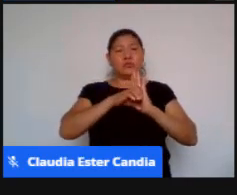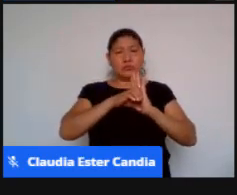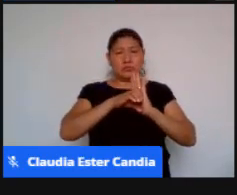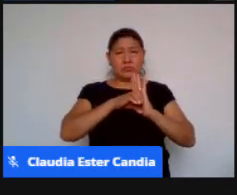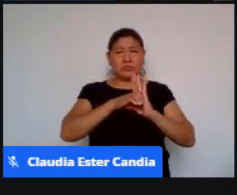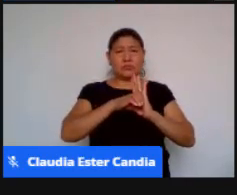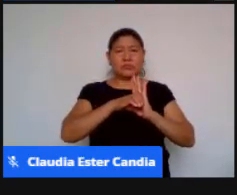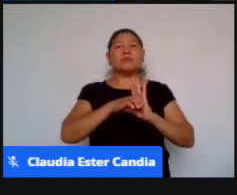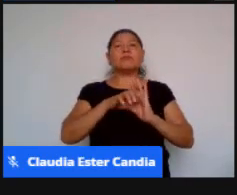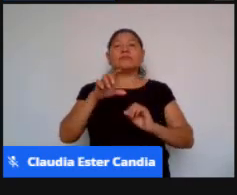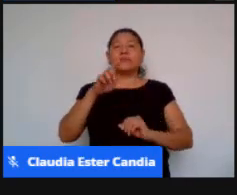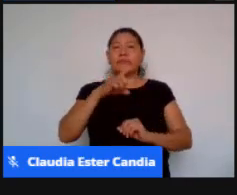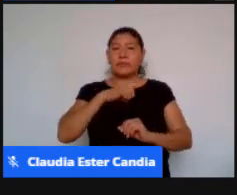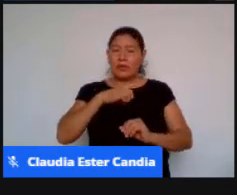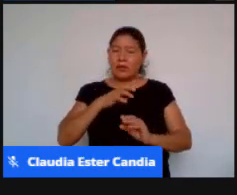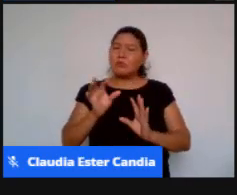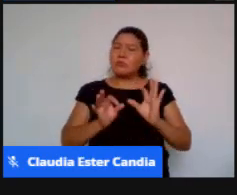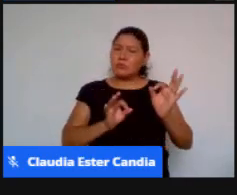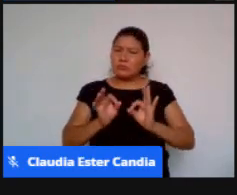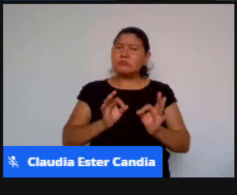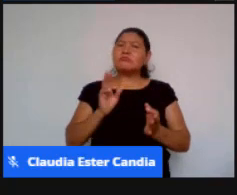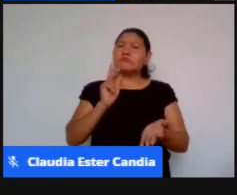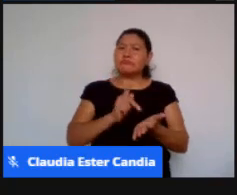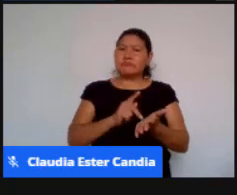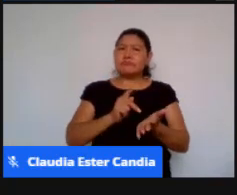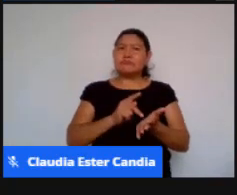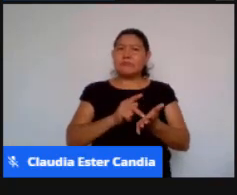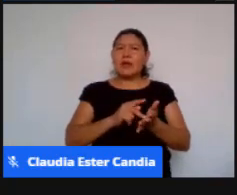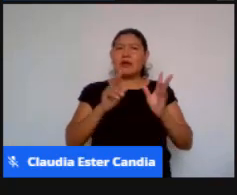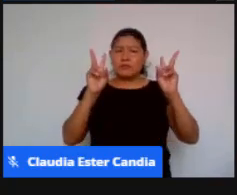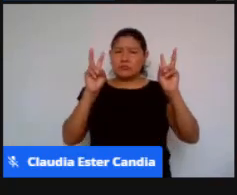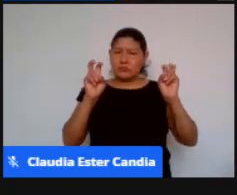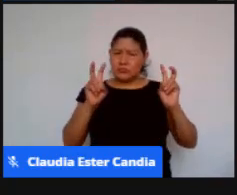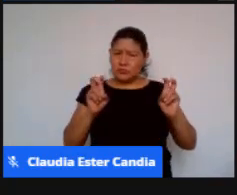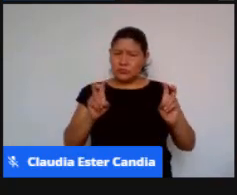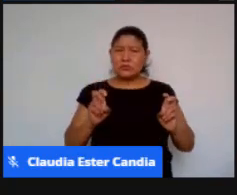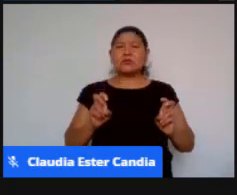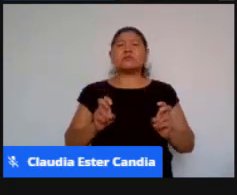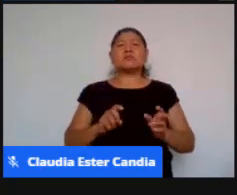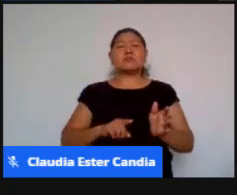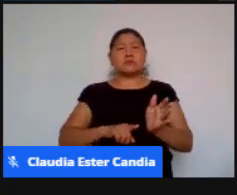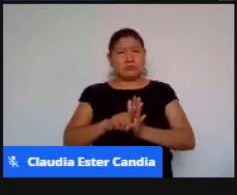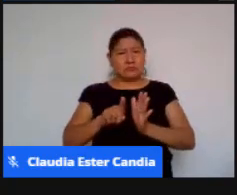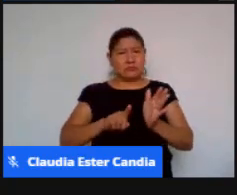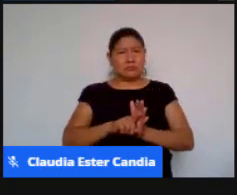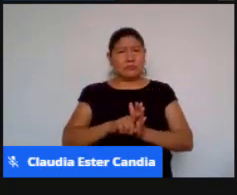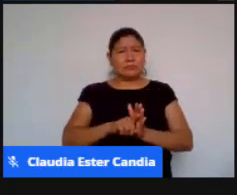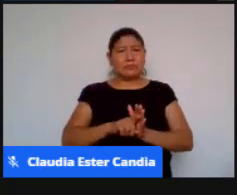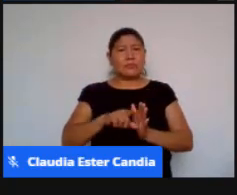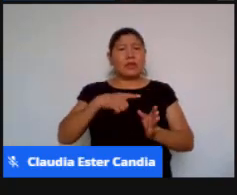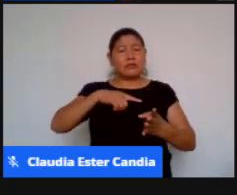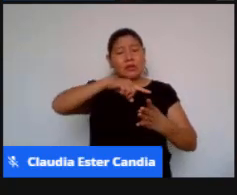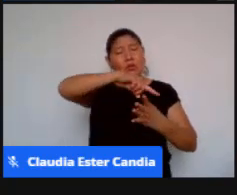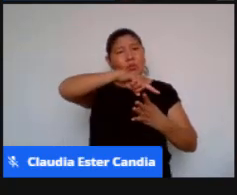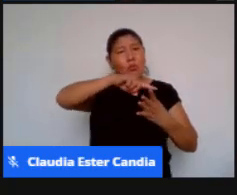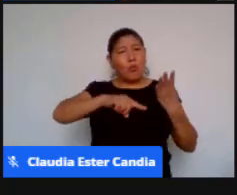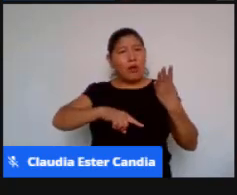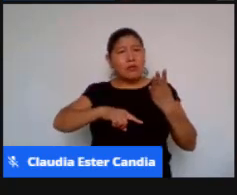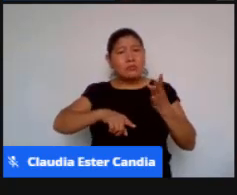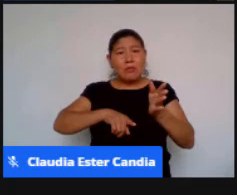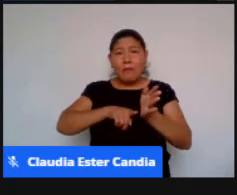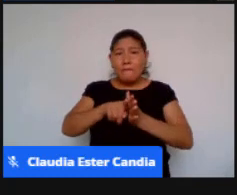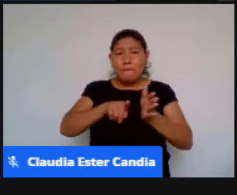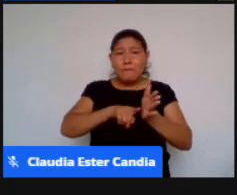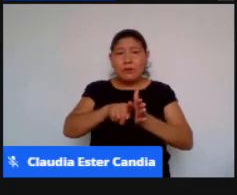certa organização das questões, tá bom? São 4 questões para cada ano, né? Sexto, sétimo,